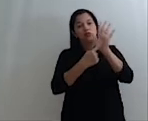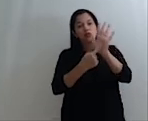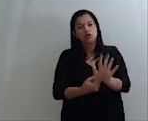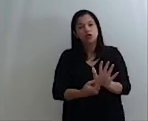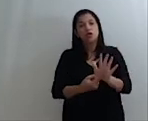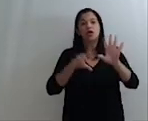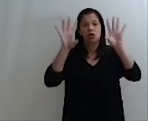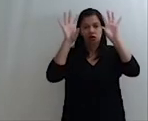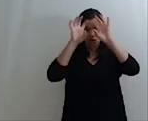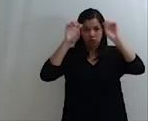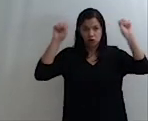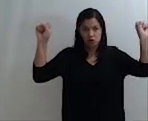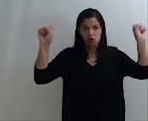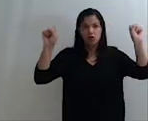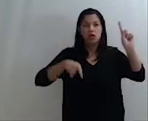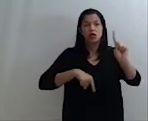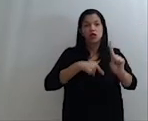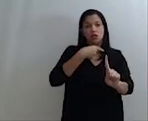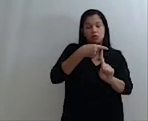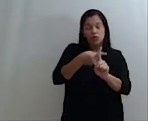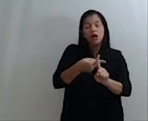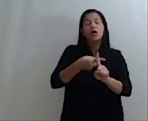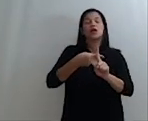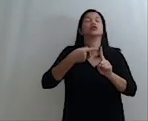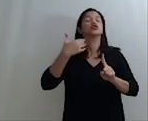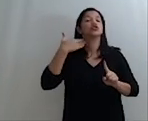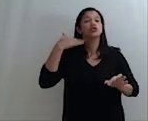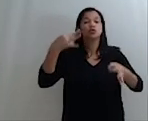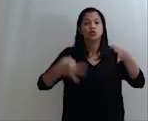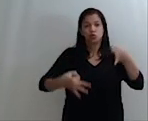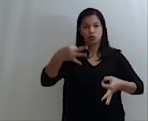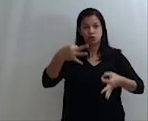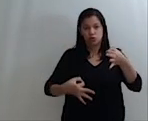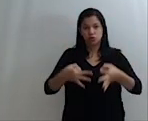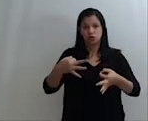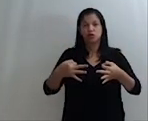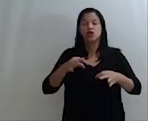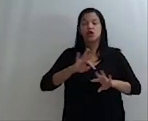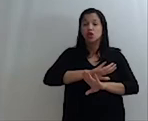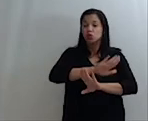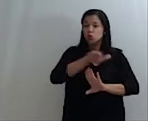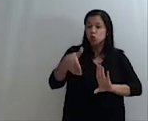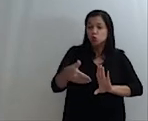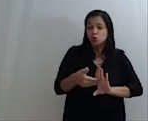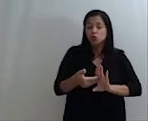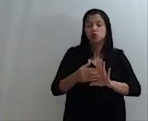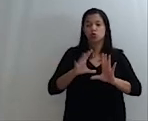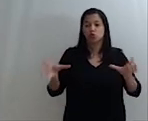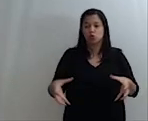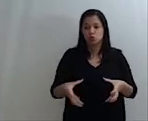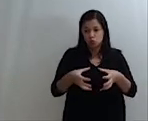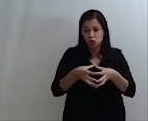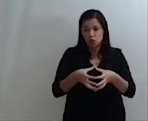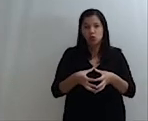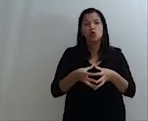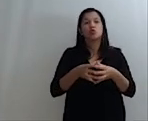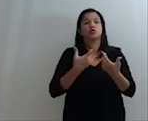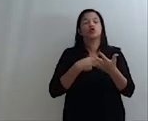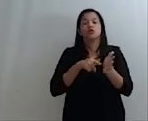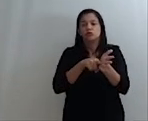tribunais juízes a todos os órgãos envolvidos em em Atos de persecução penal sobretudo de